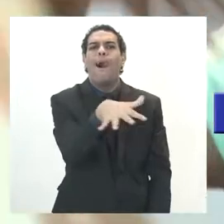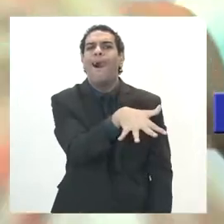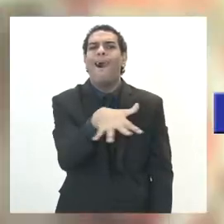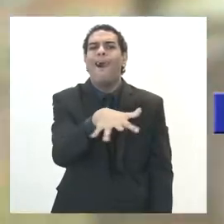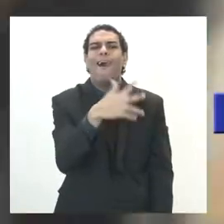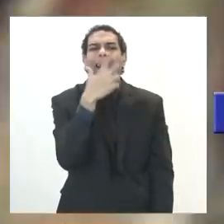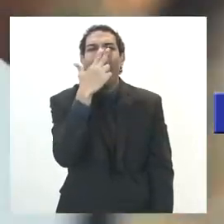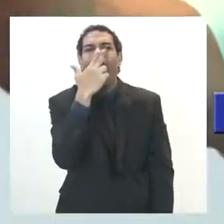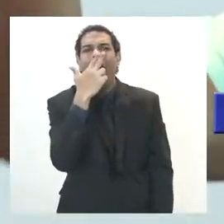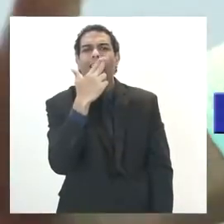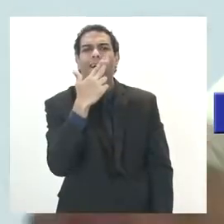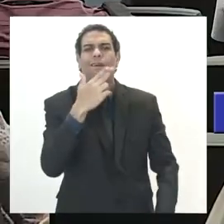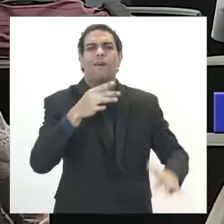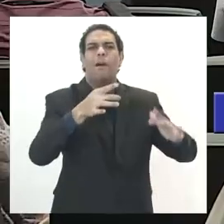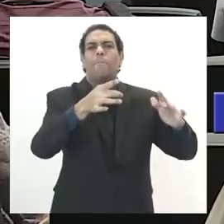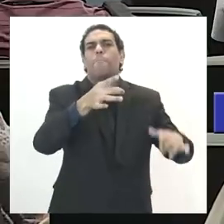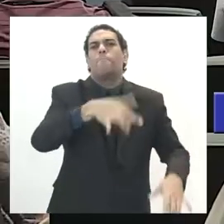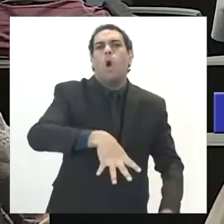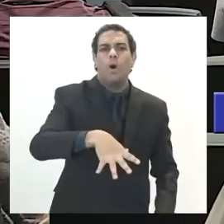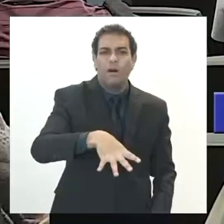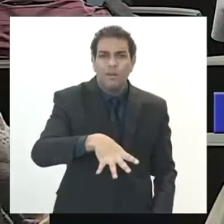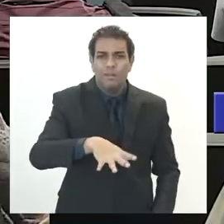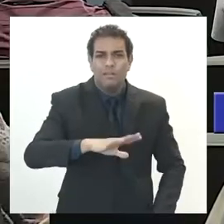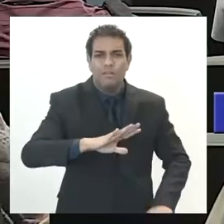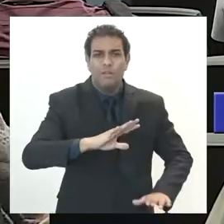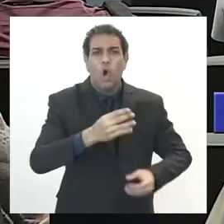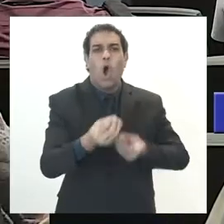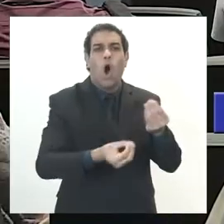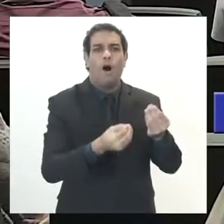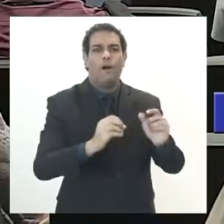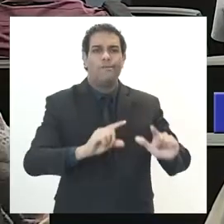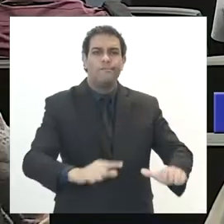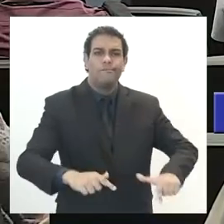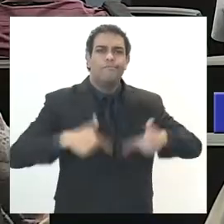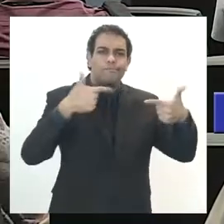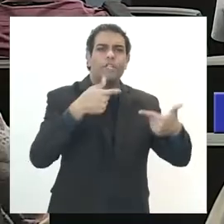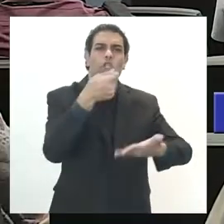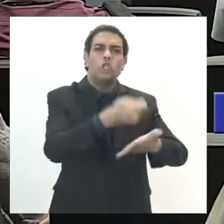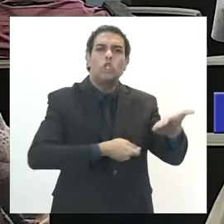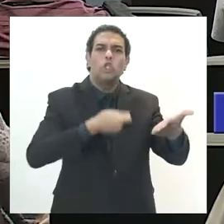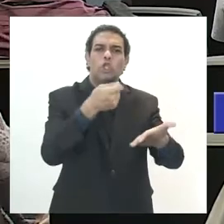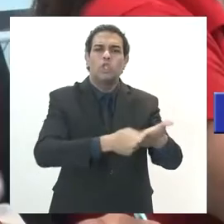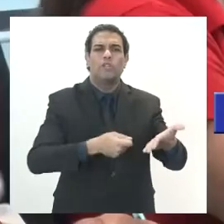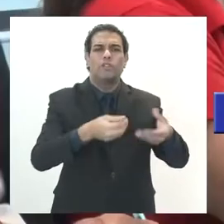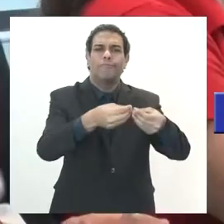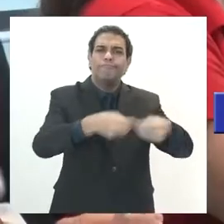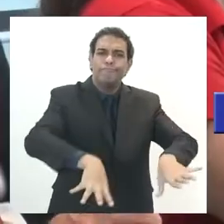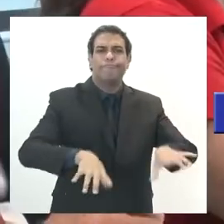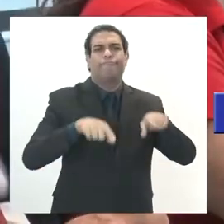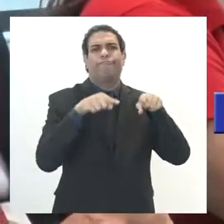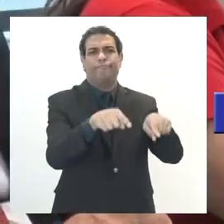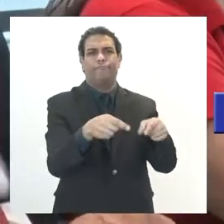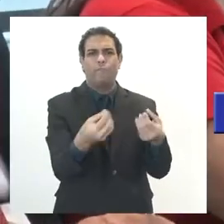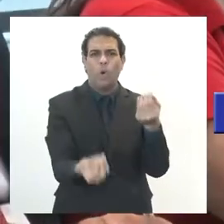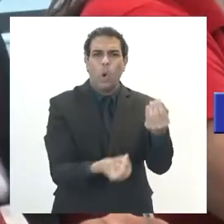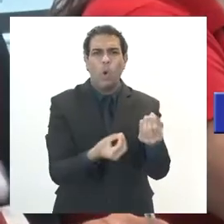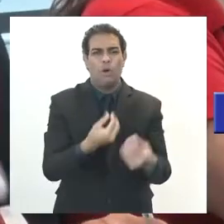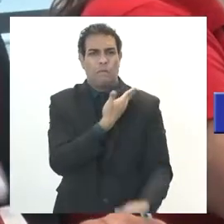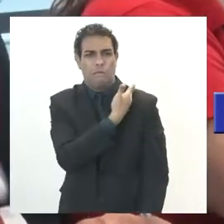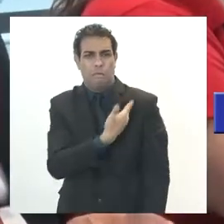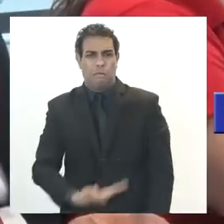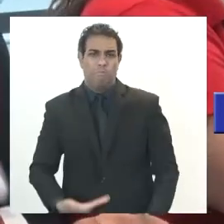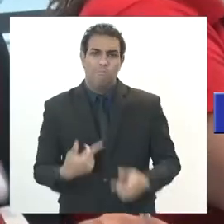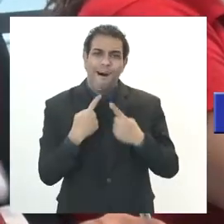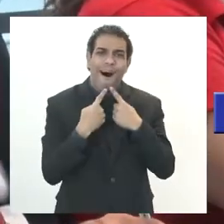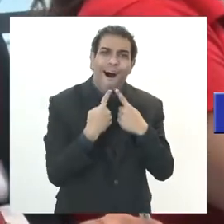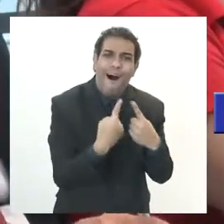poder o que acabar logo de dor de cá direto dessa categoria que vem anos e anos sendo prejudicada a o governo sempre